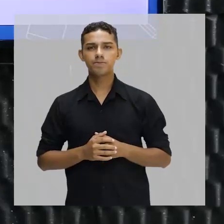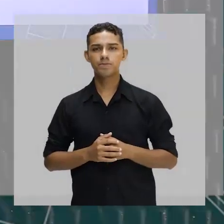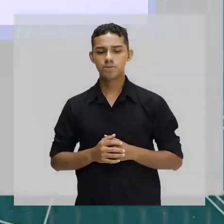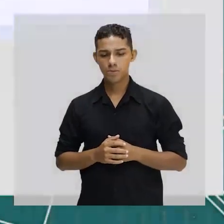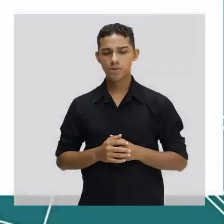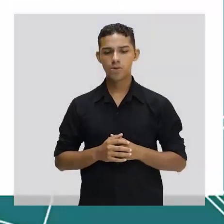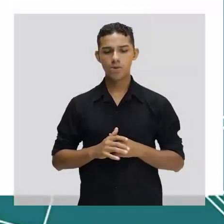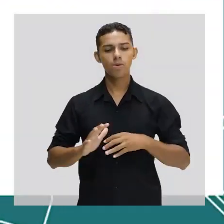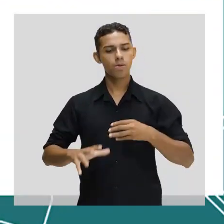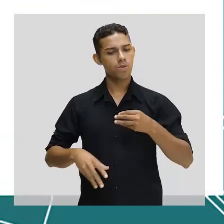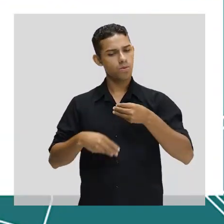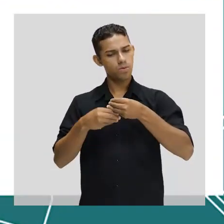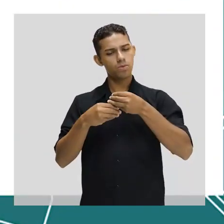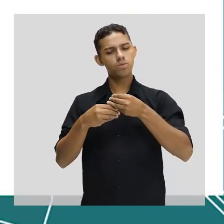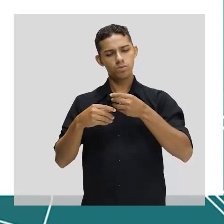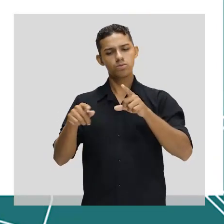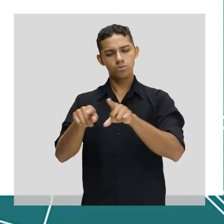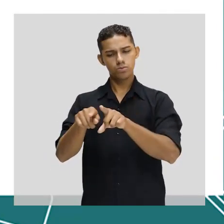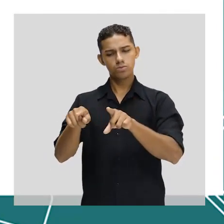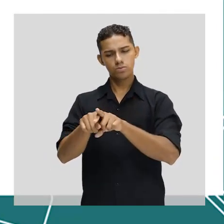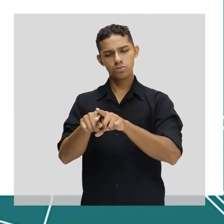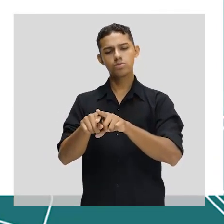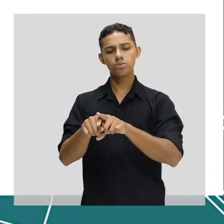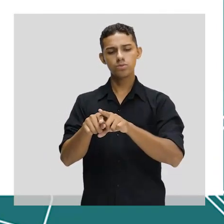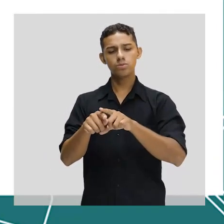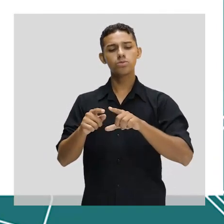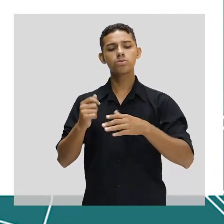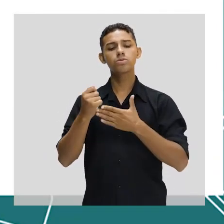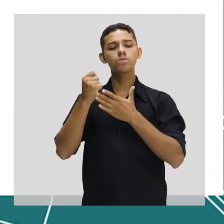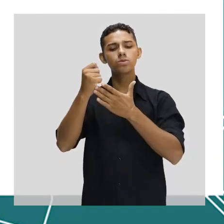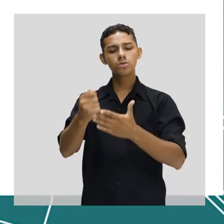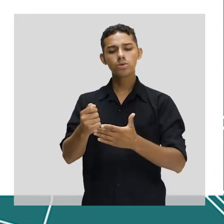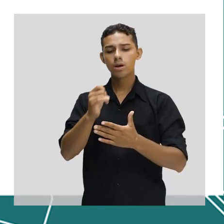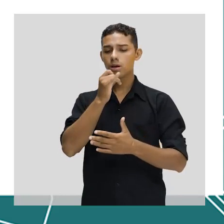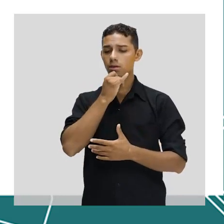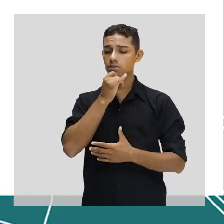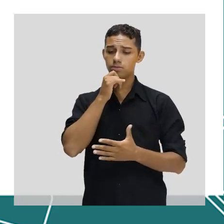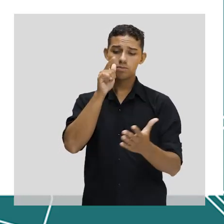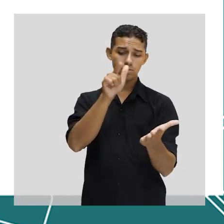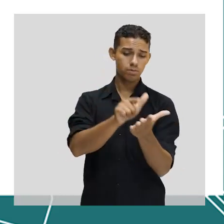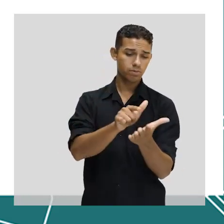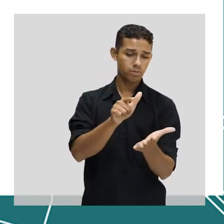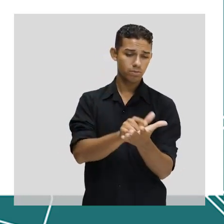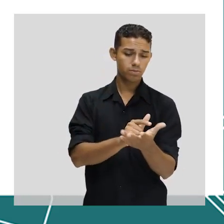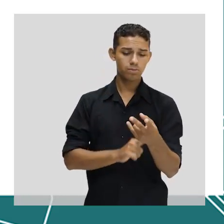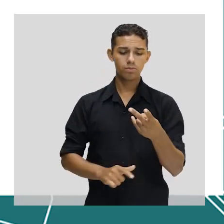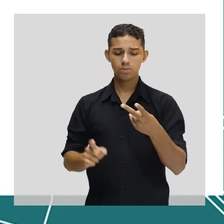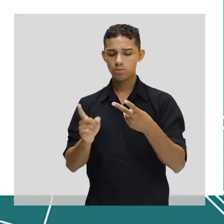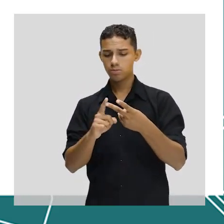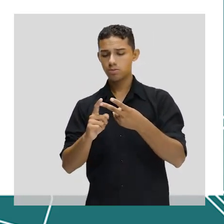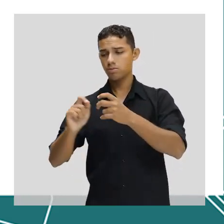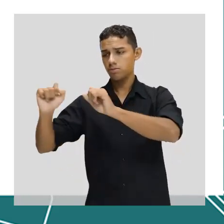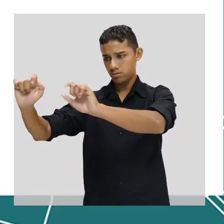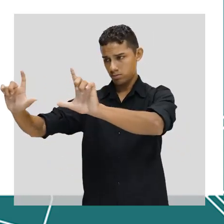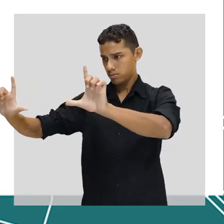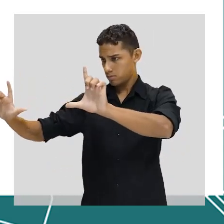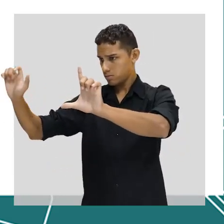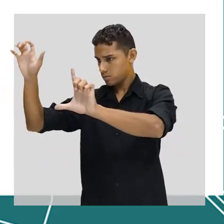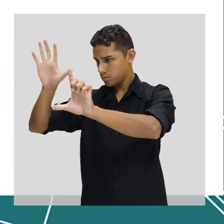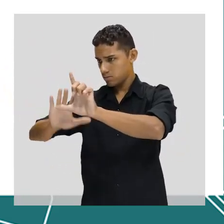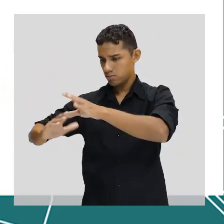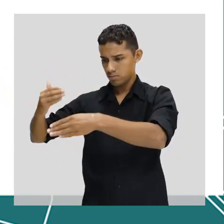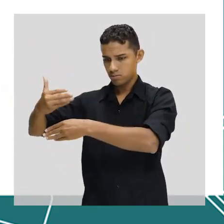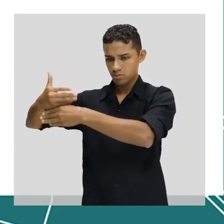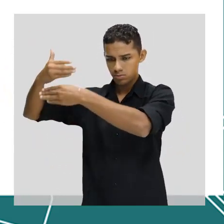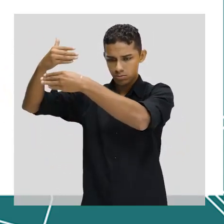O suporte é o meio pelo qual o gênero se apresenta. Exemplo, se é papel, se ele está ali na parede, se é um rótulo,